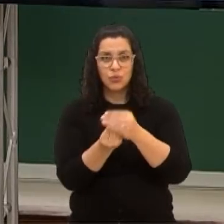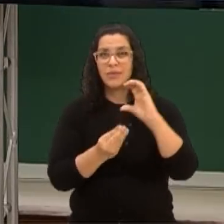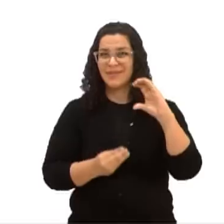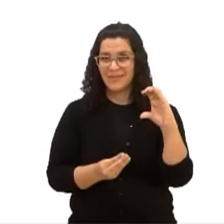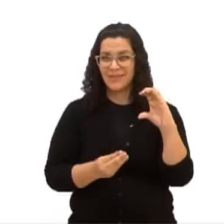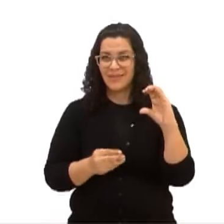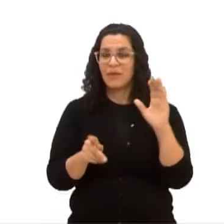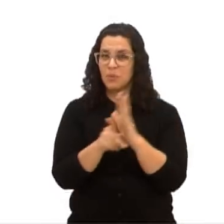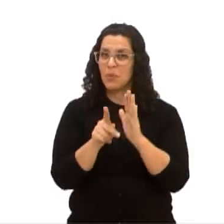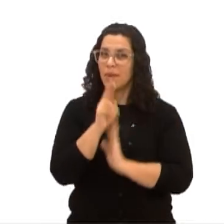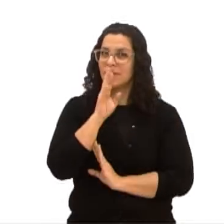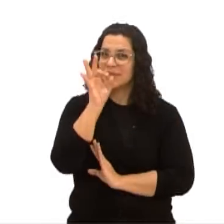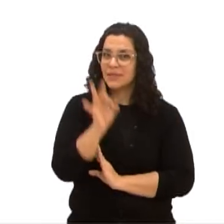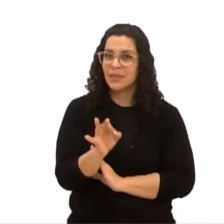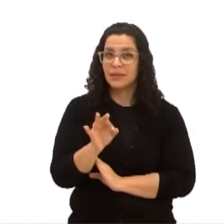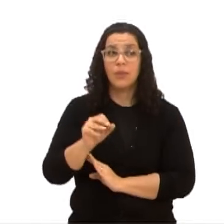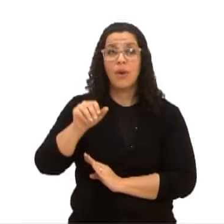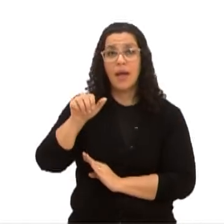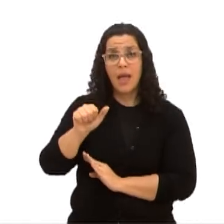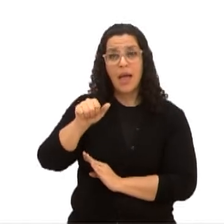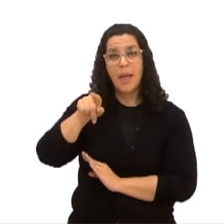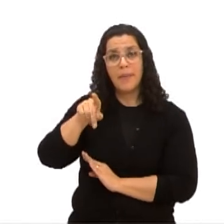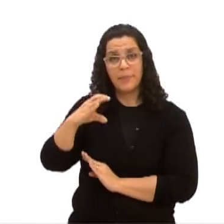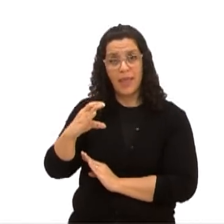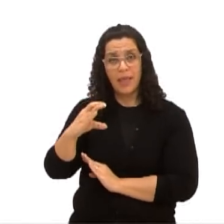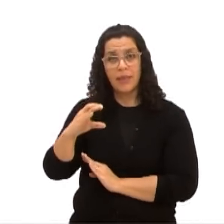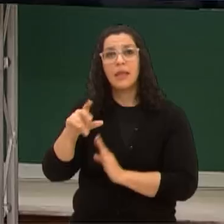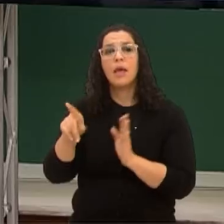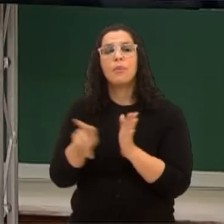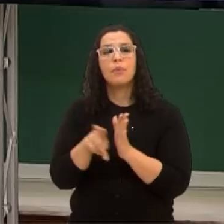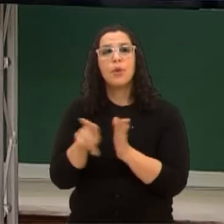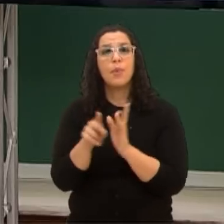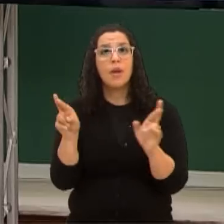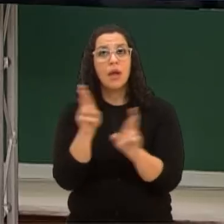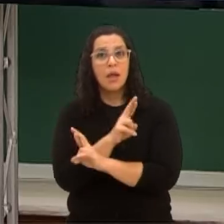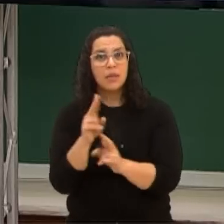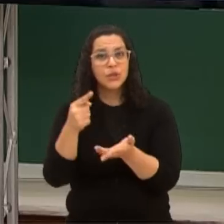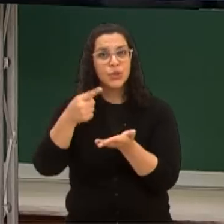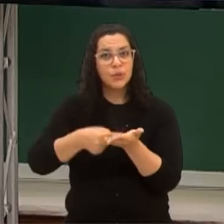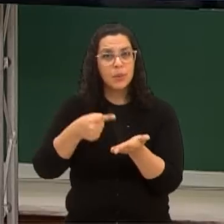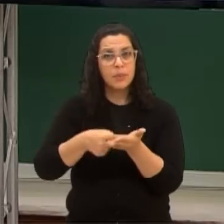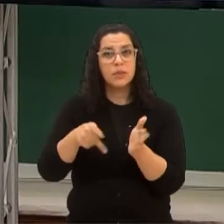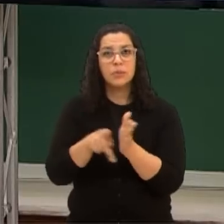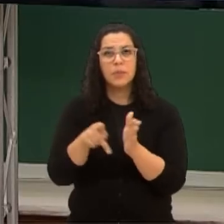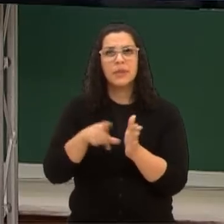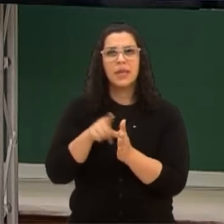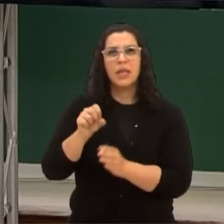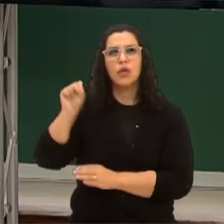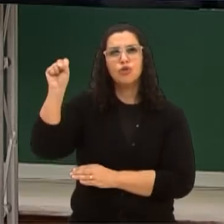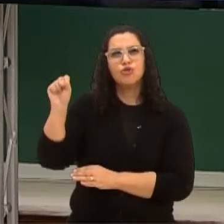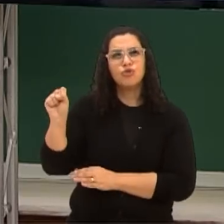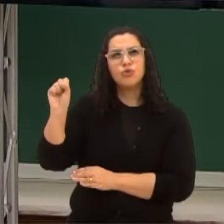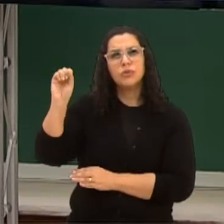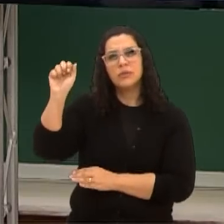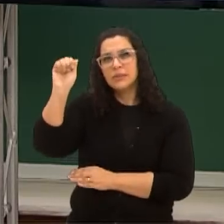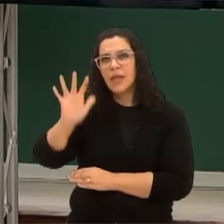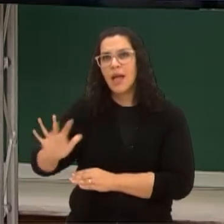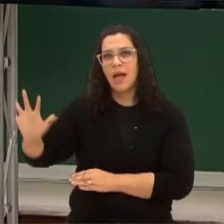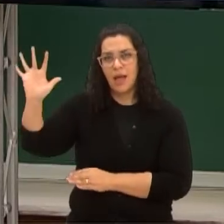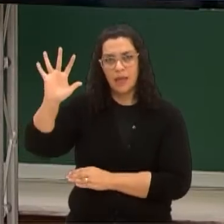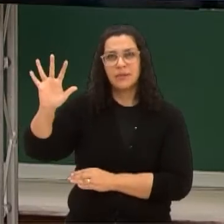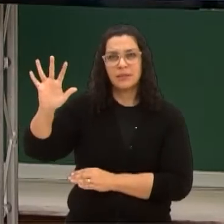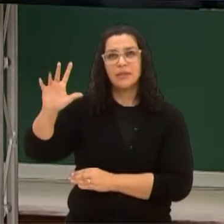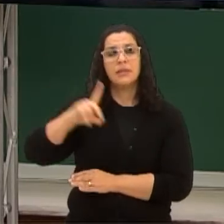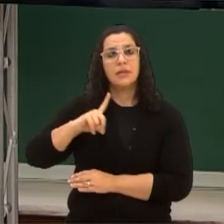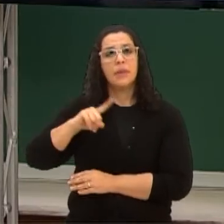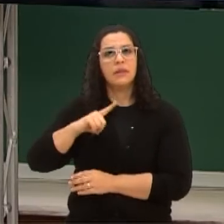do exercício. A APEC é um acordo de cooperação entre os países que pertencem ao sudeste da Ásia e que também